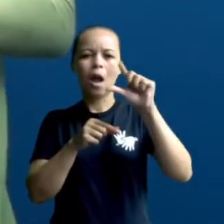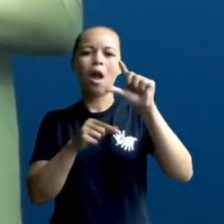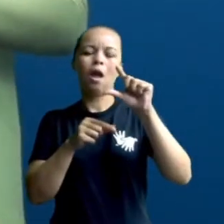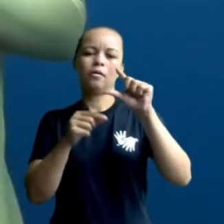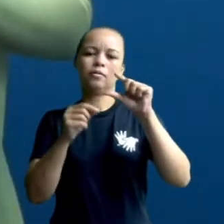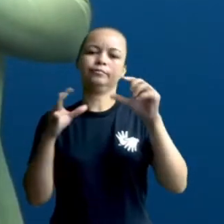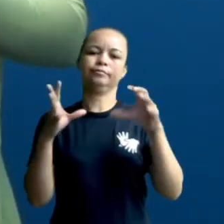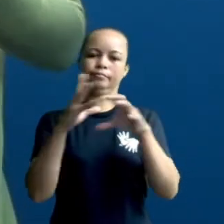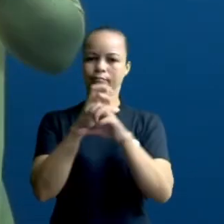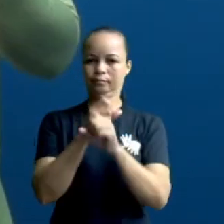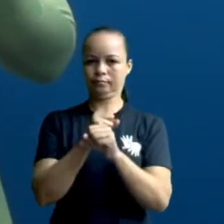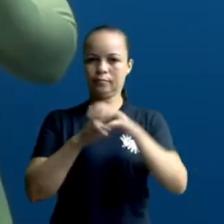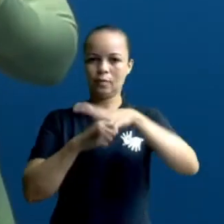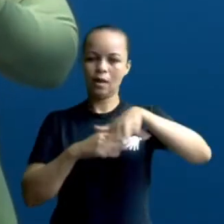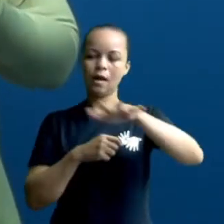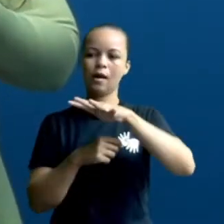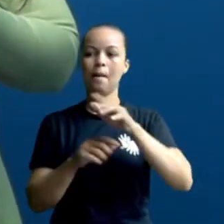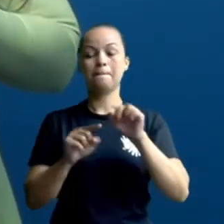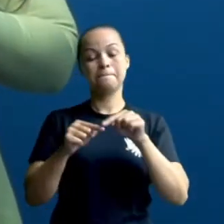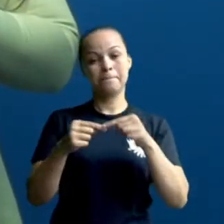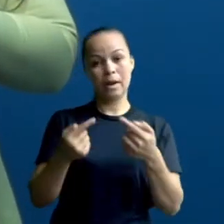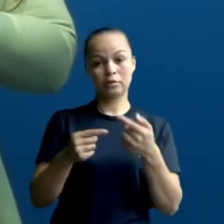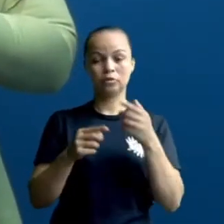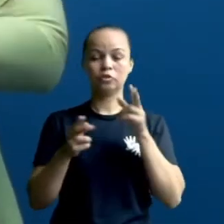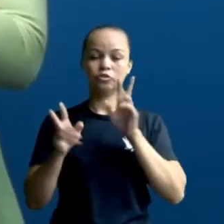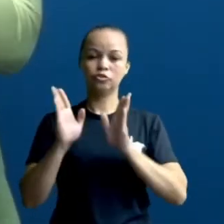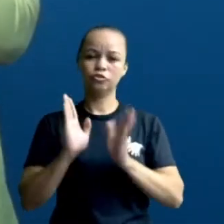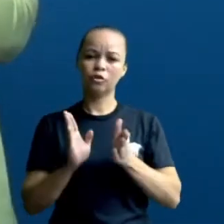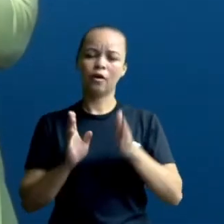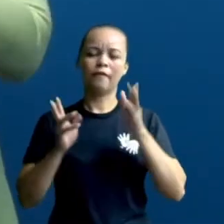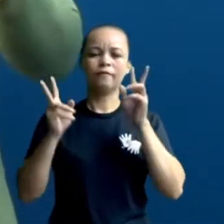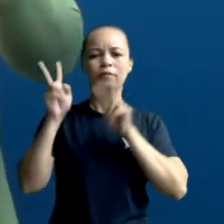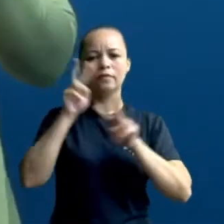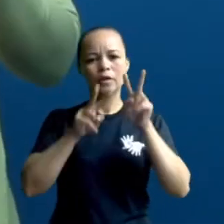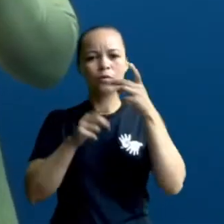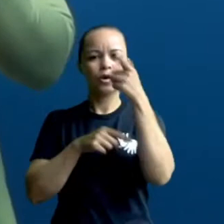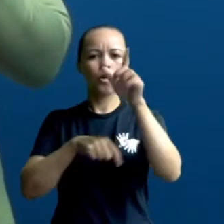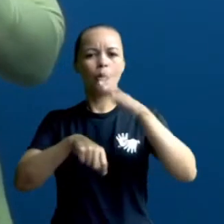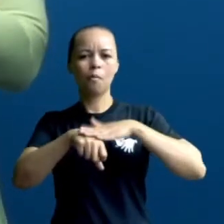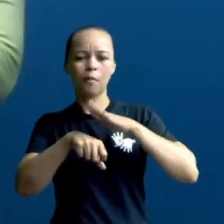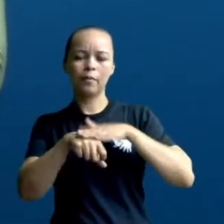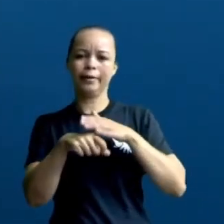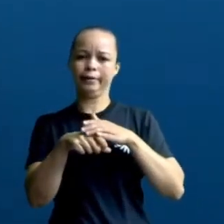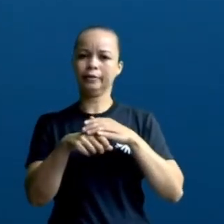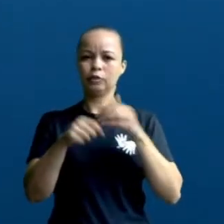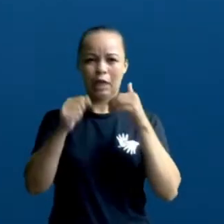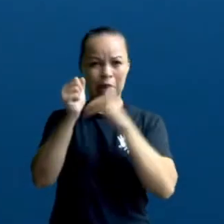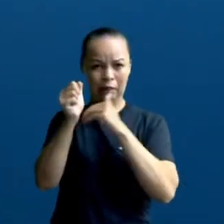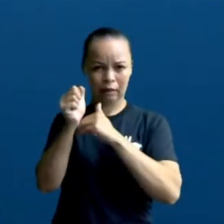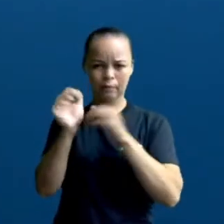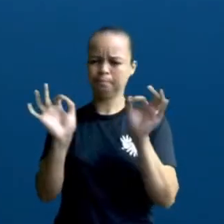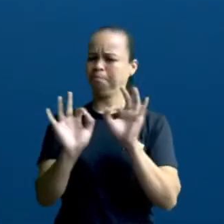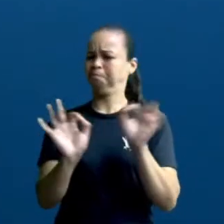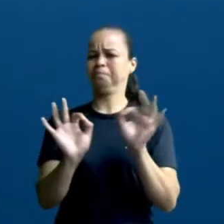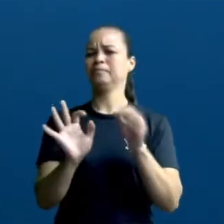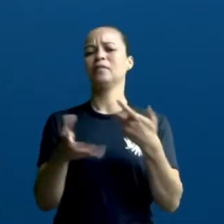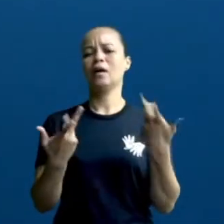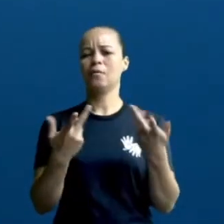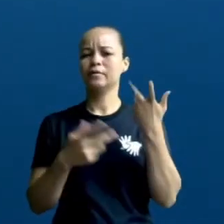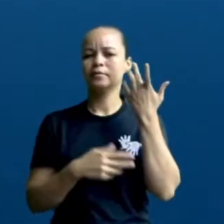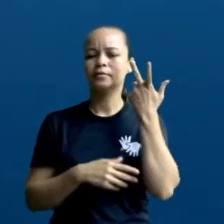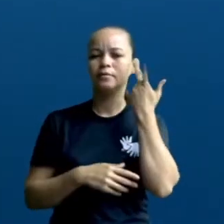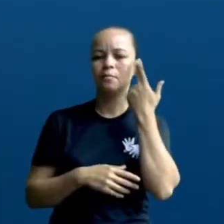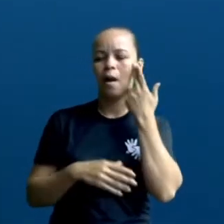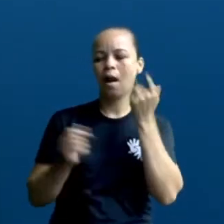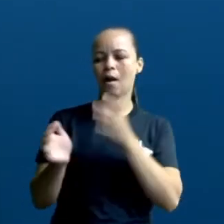certo? Mas, como a gente já viu em outros momentos, não tem tanto segredo, tá certo? Então, é a